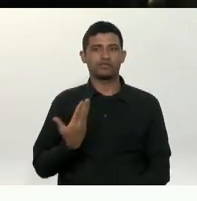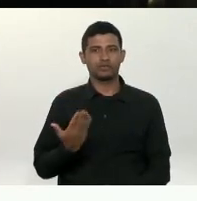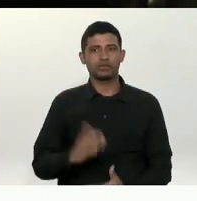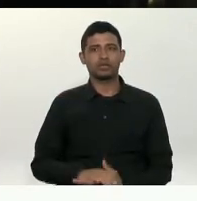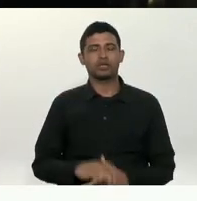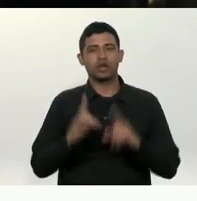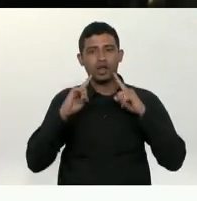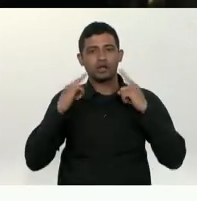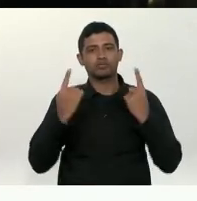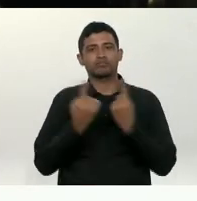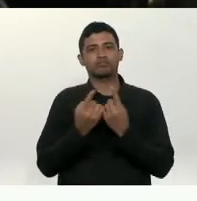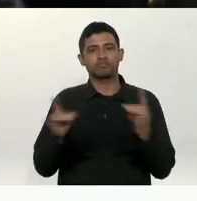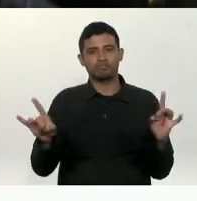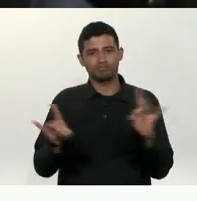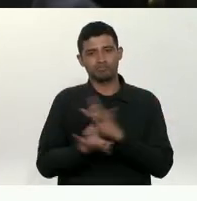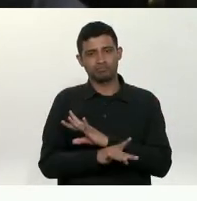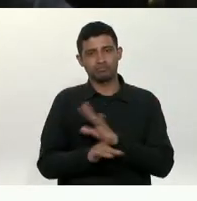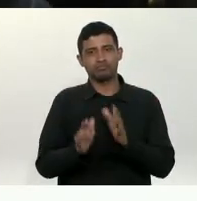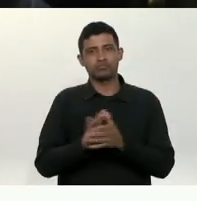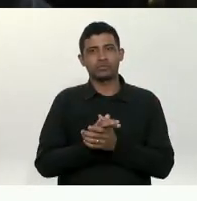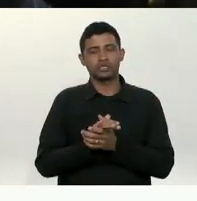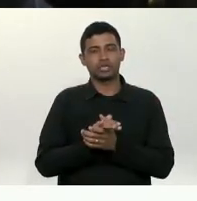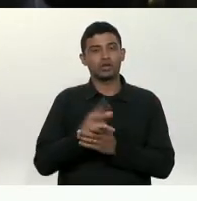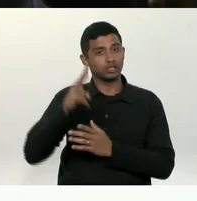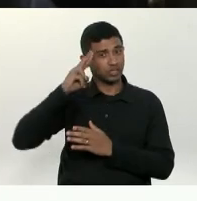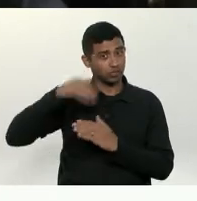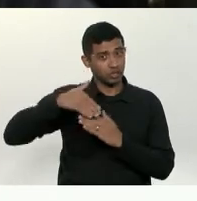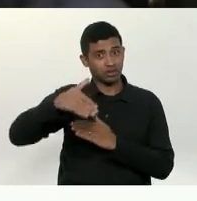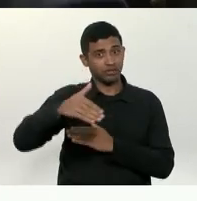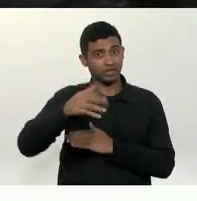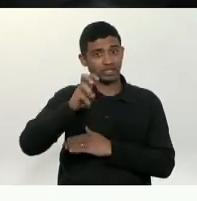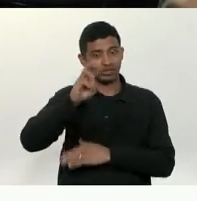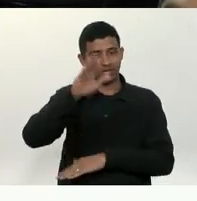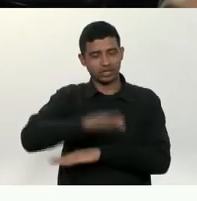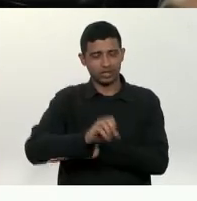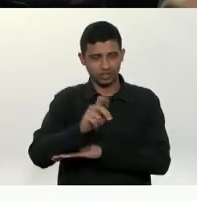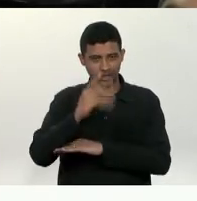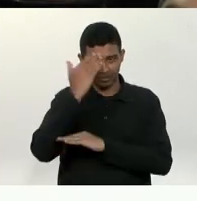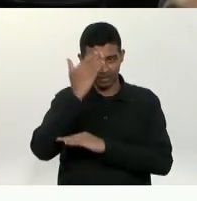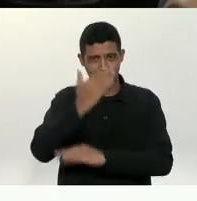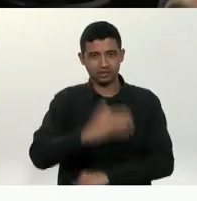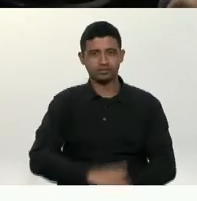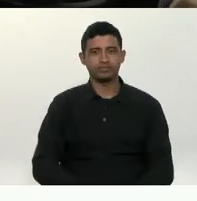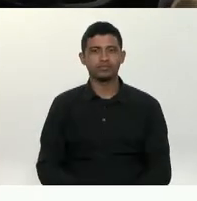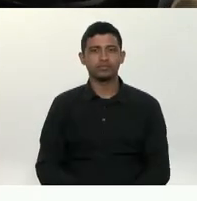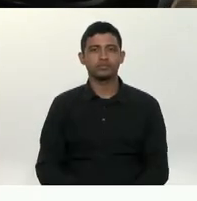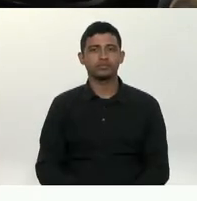Declaro encerrada nossa próxima reunião, segunda-feira, às 17 horas. Muito obrigado.